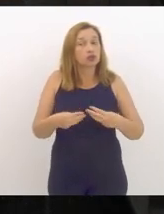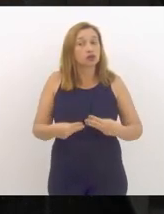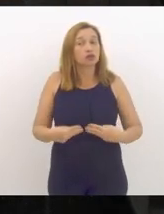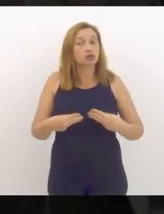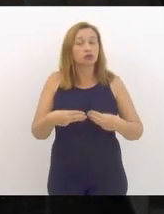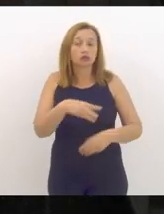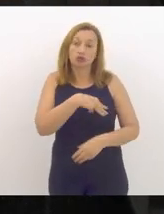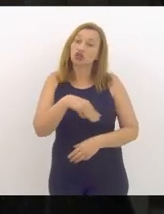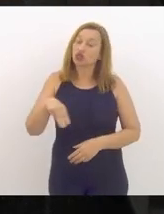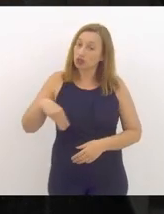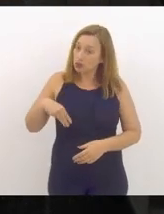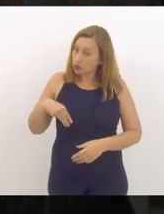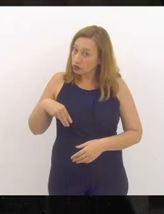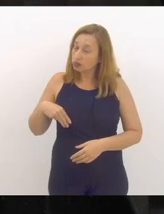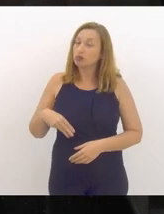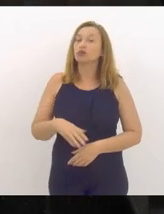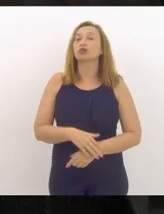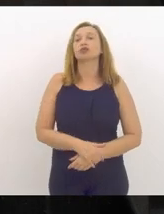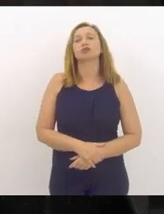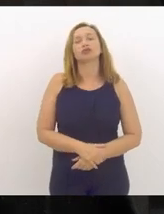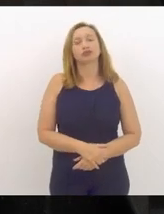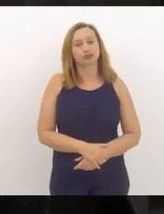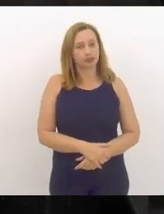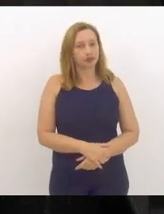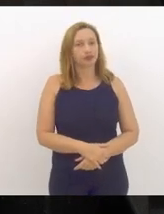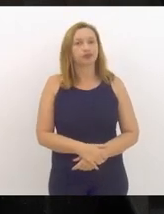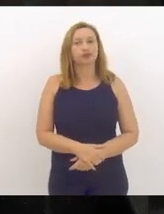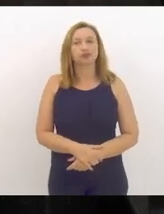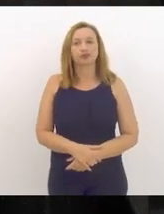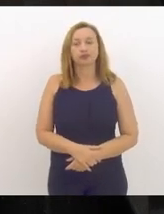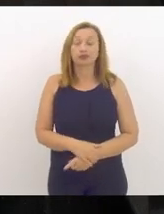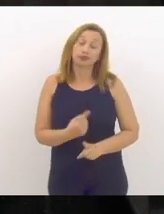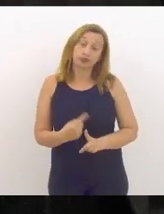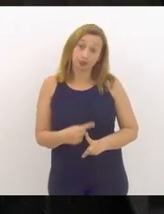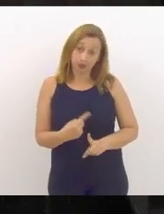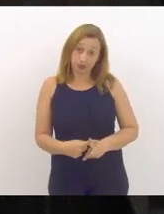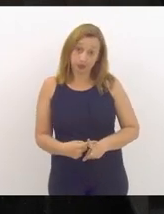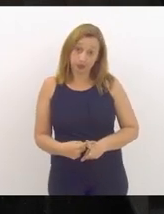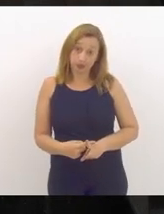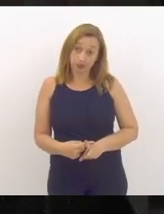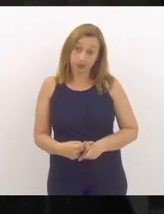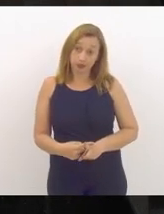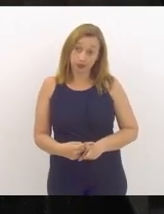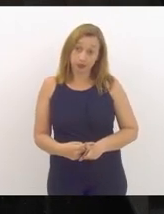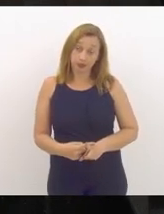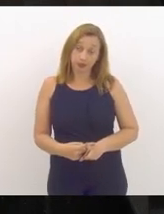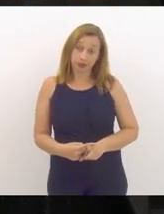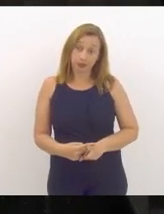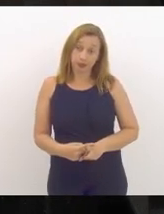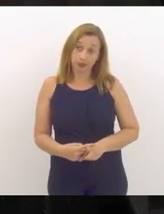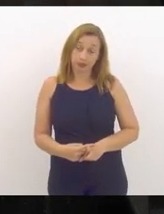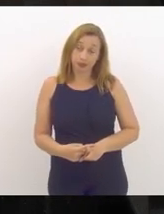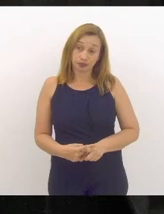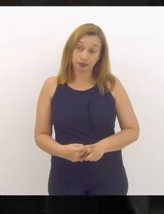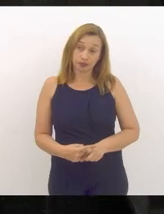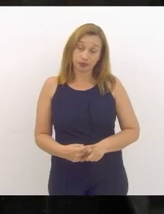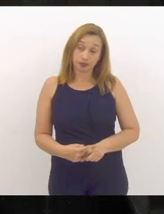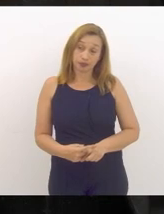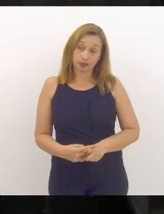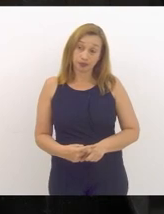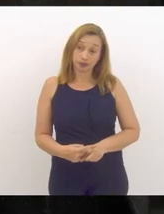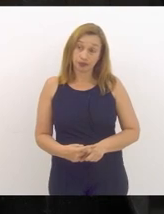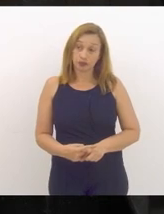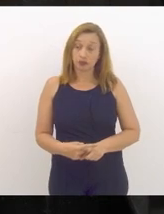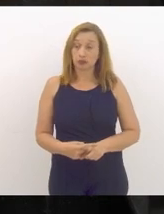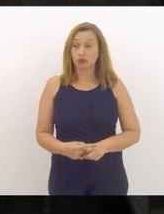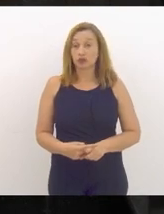públicos, respectivos ministérios públicos. Porque as hipóteses são